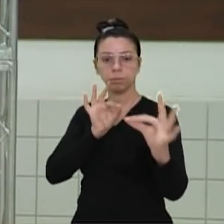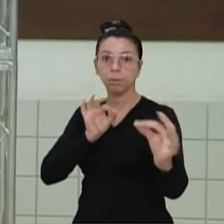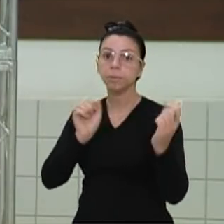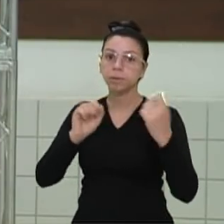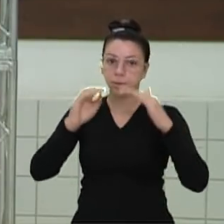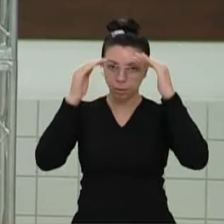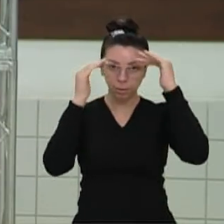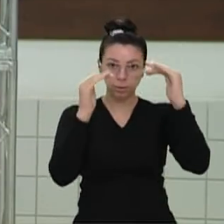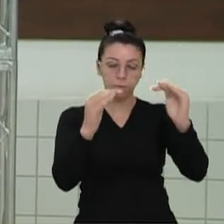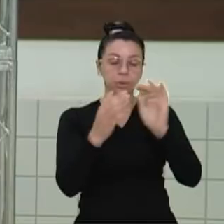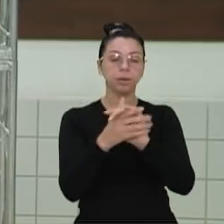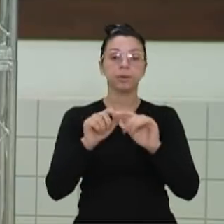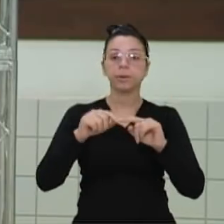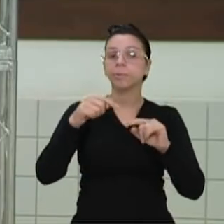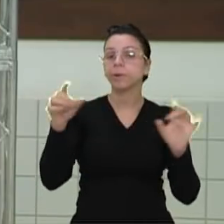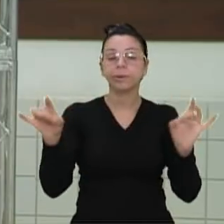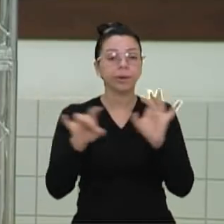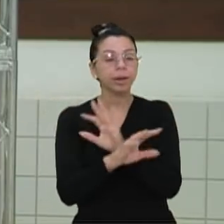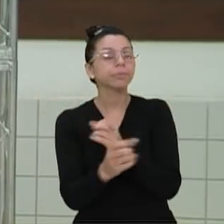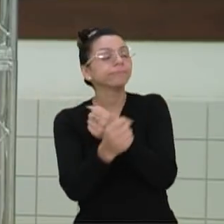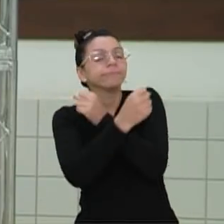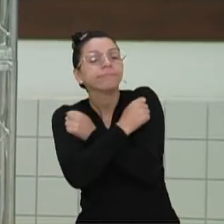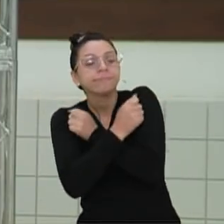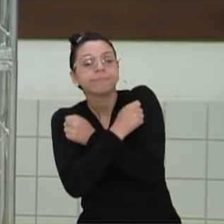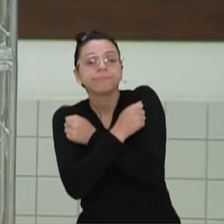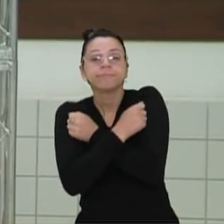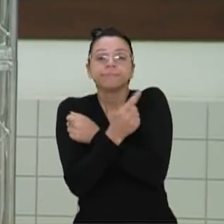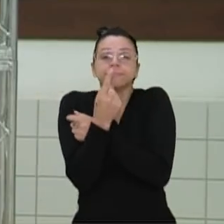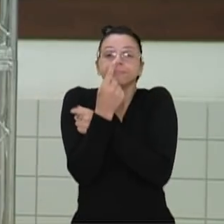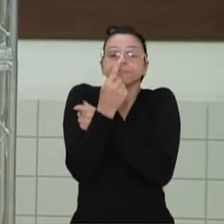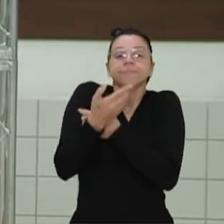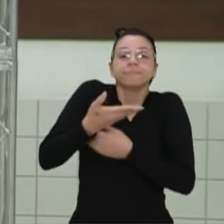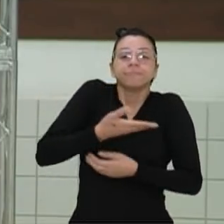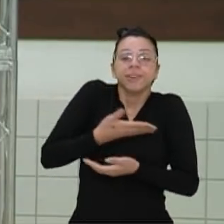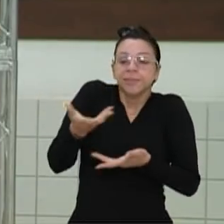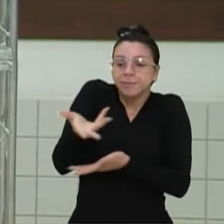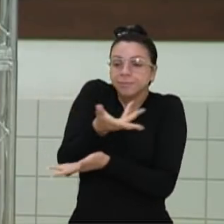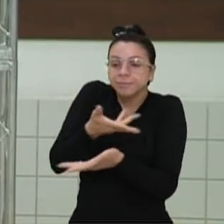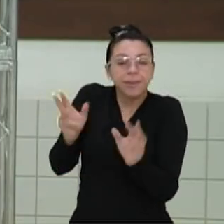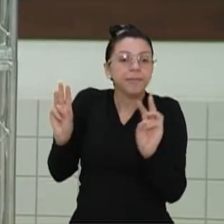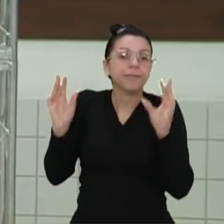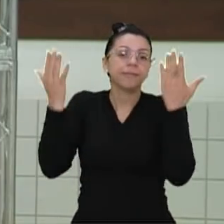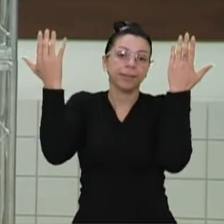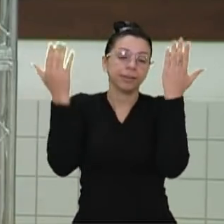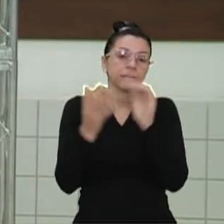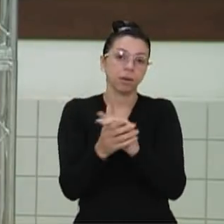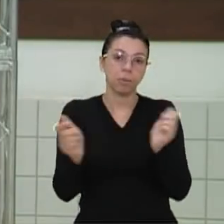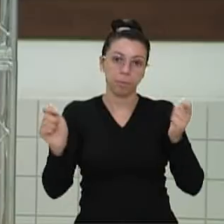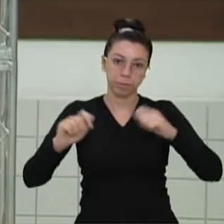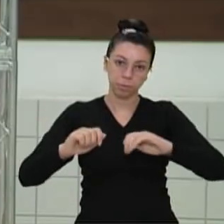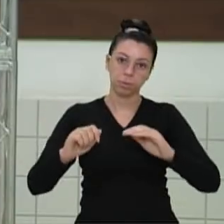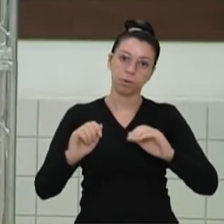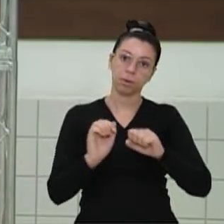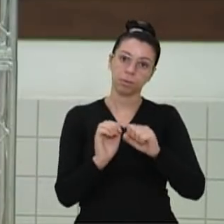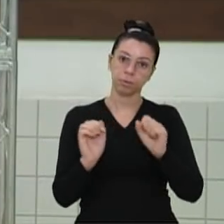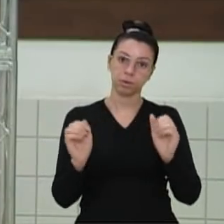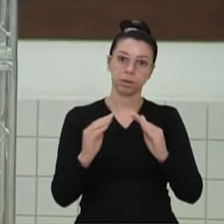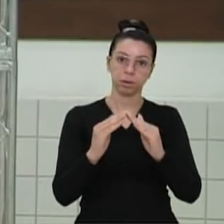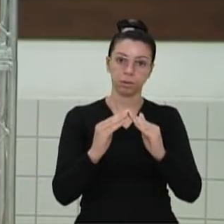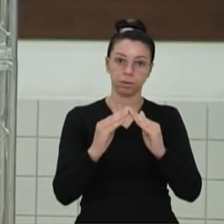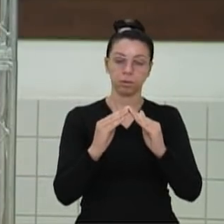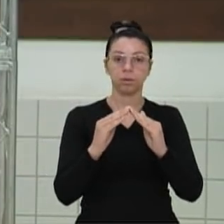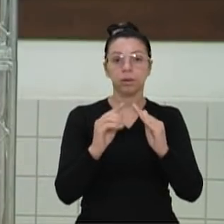de novo, né? Abraçar os amigos, conversar, fazer festa. Então, por enquanto, isolamento social é a melhor medida.